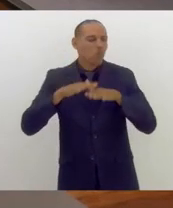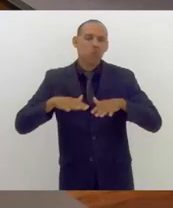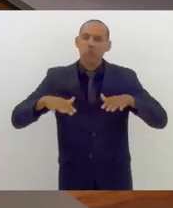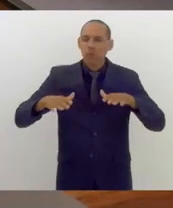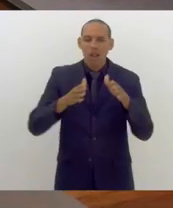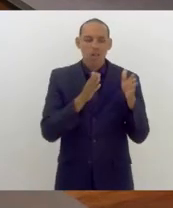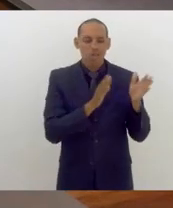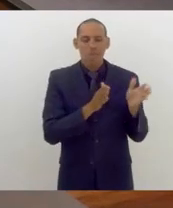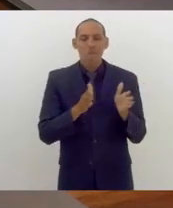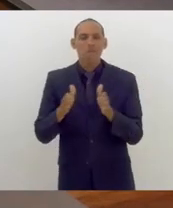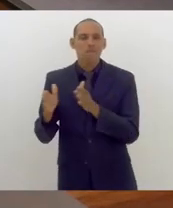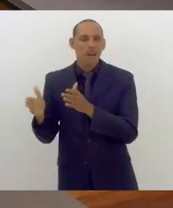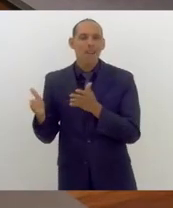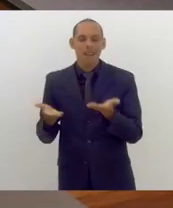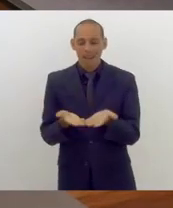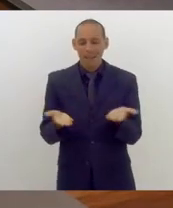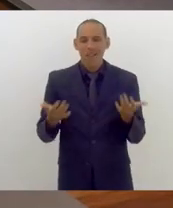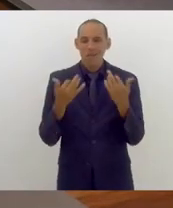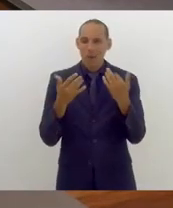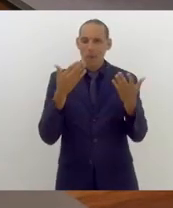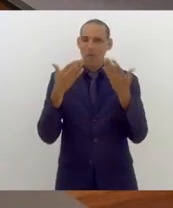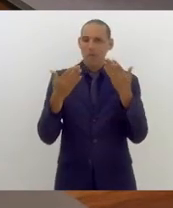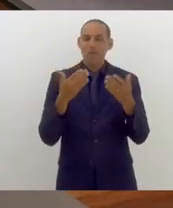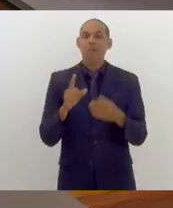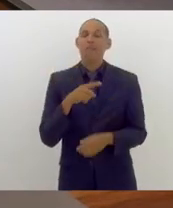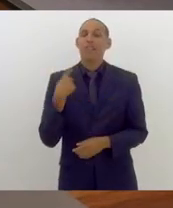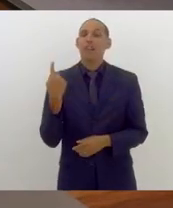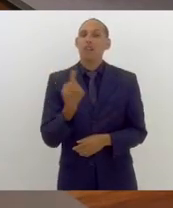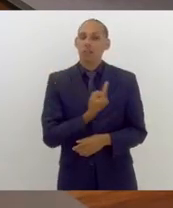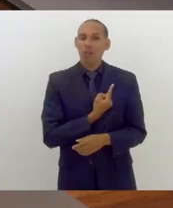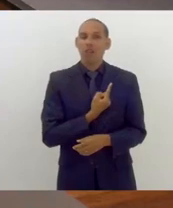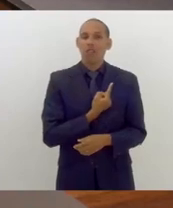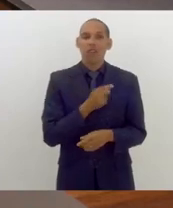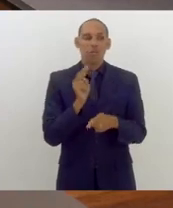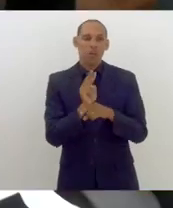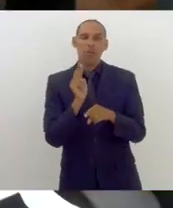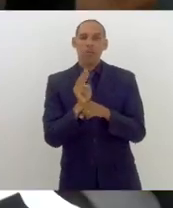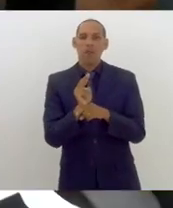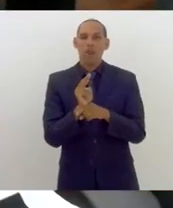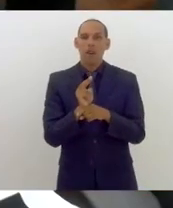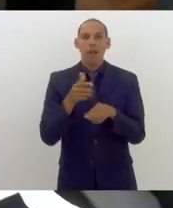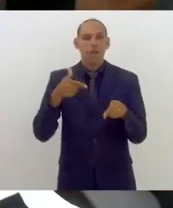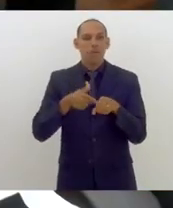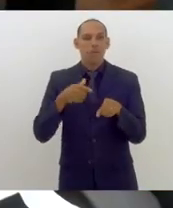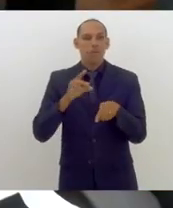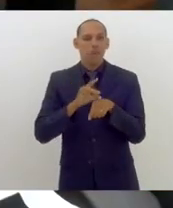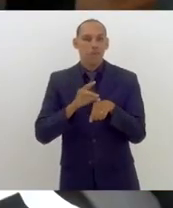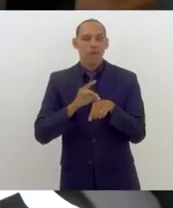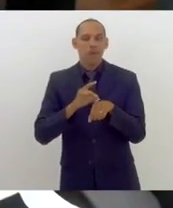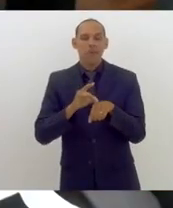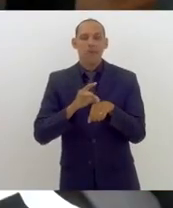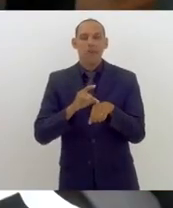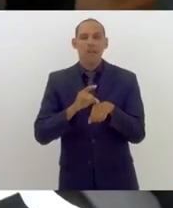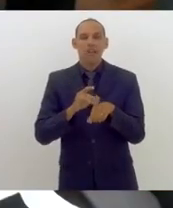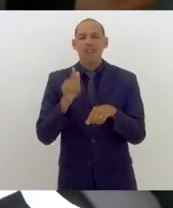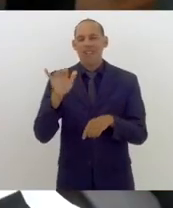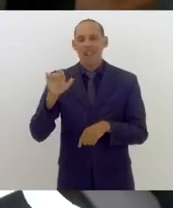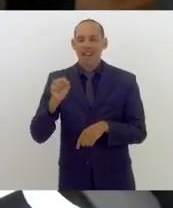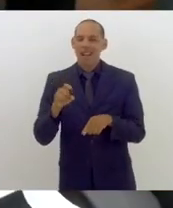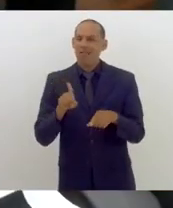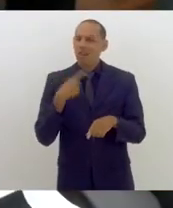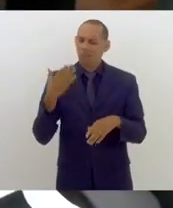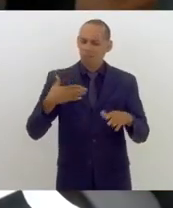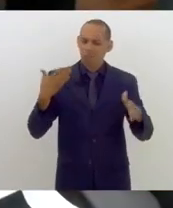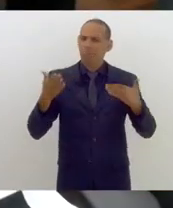pelo organização dessa dessa audiência pública e nós do Observatório do petróleo e gás nós nos assustamos às vezes com algumas questões